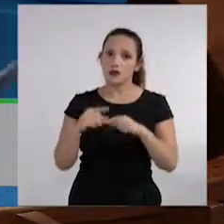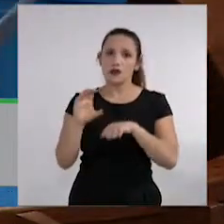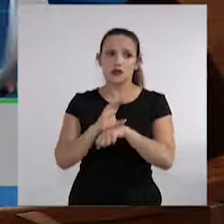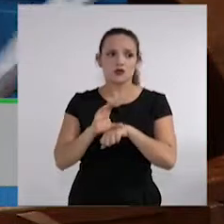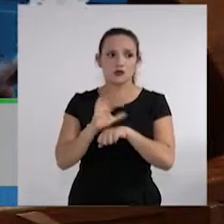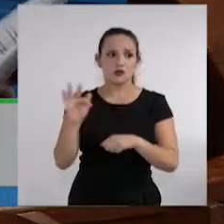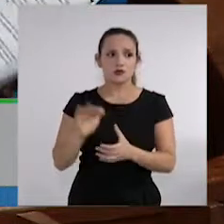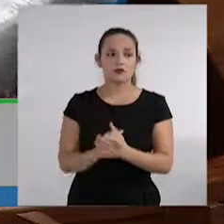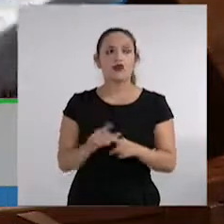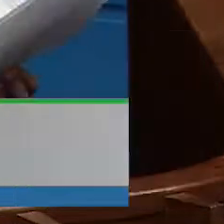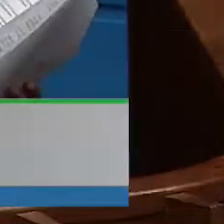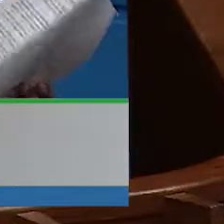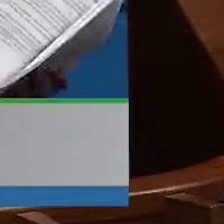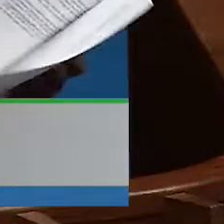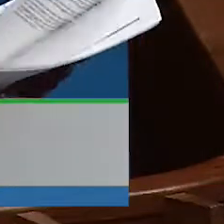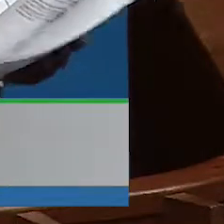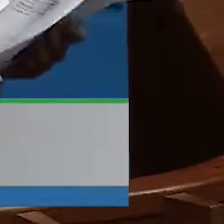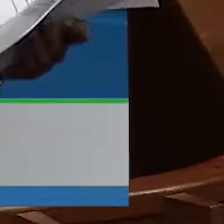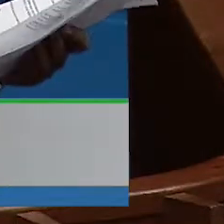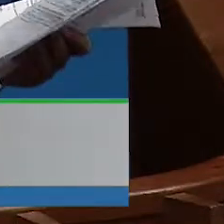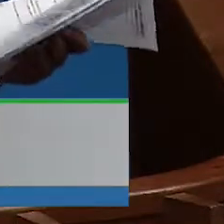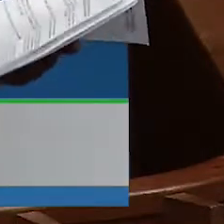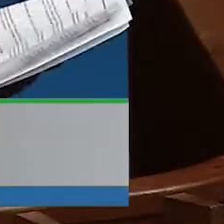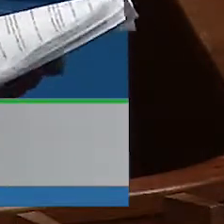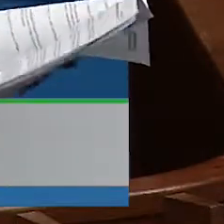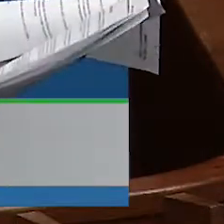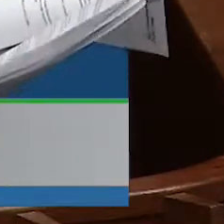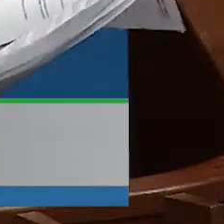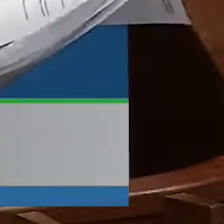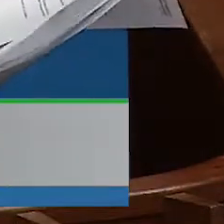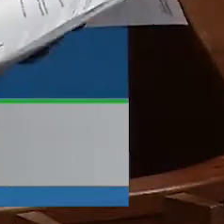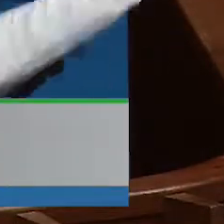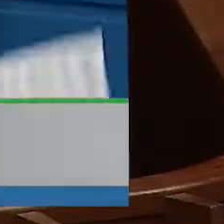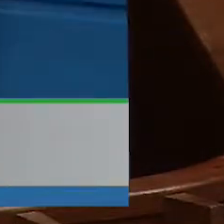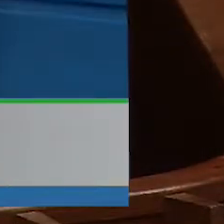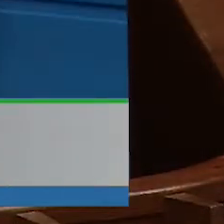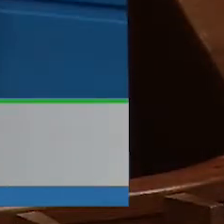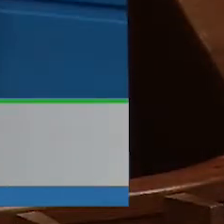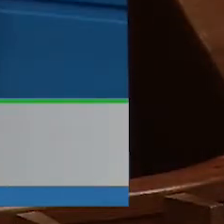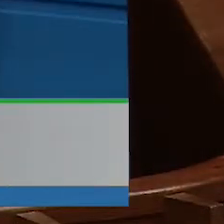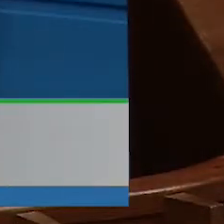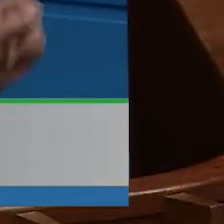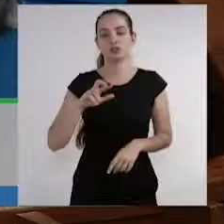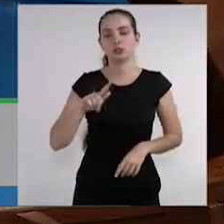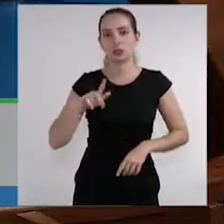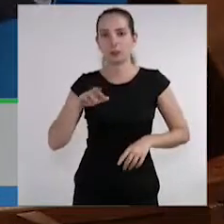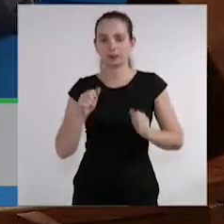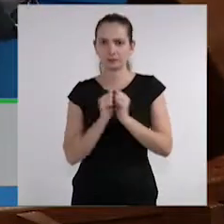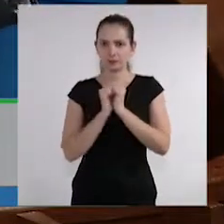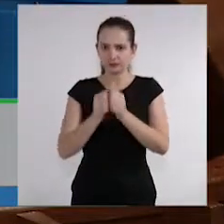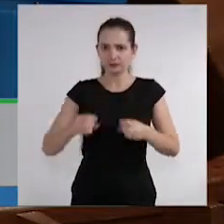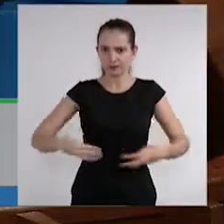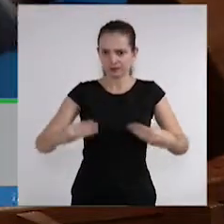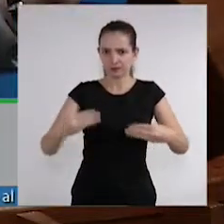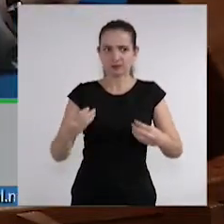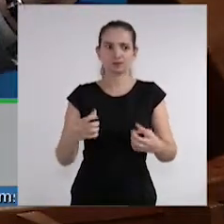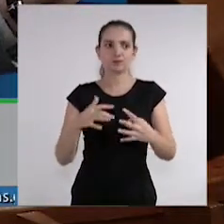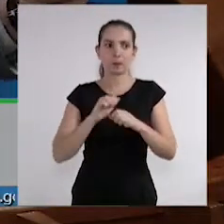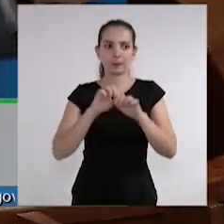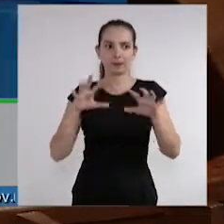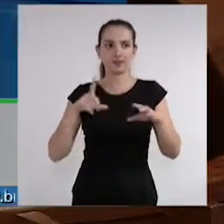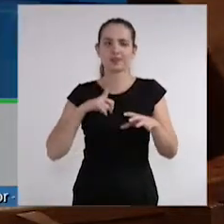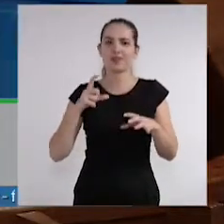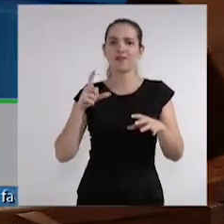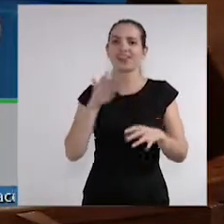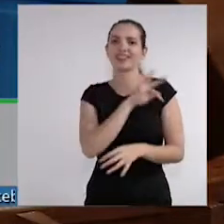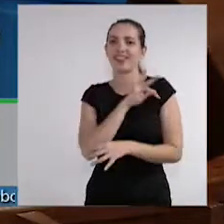a CGU, a Controladoria Geral da União e o Ministério da Transparência emitiu uma nota